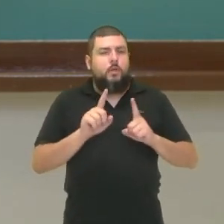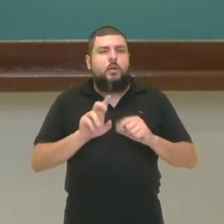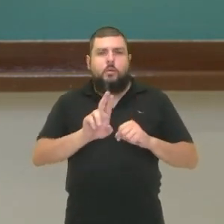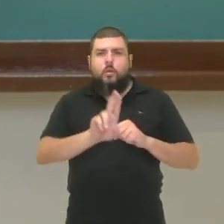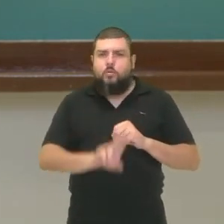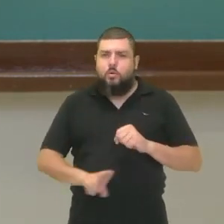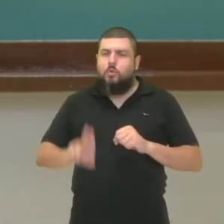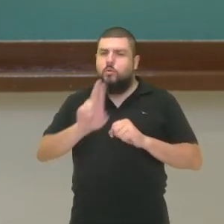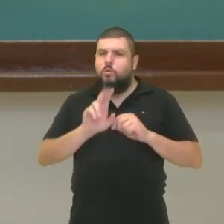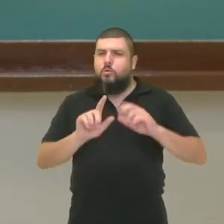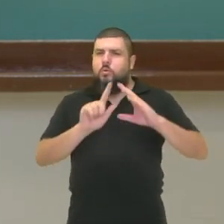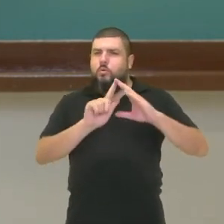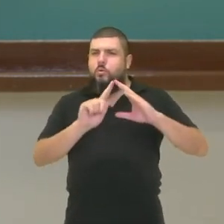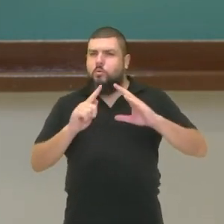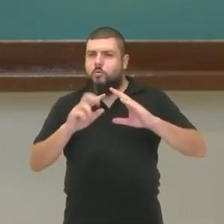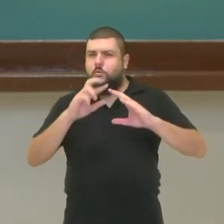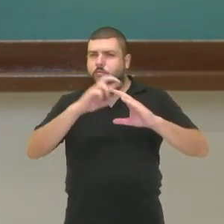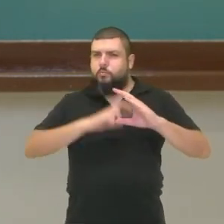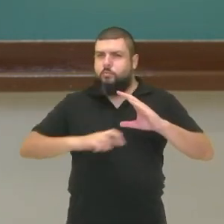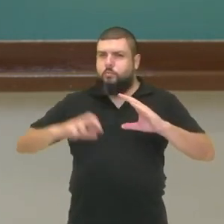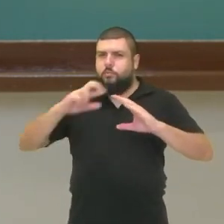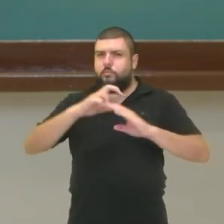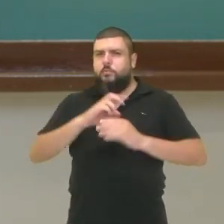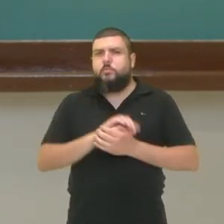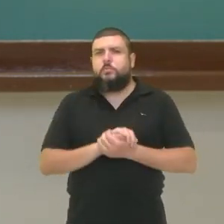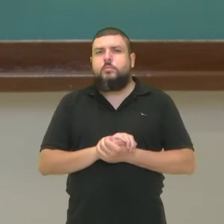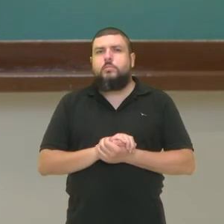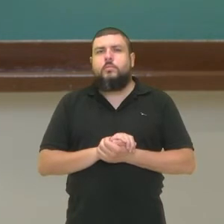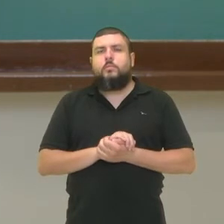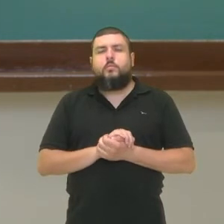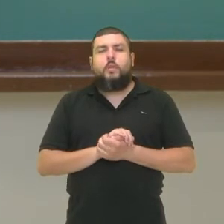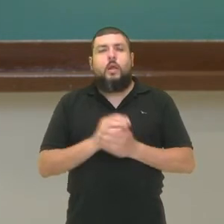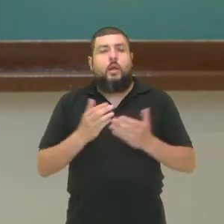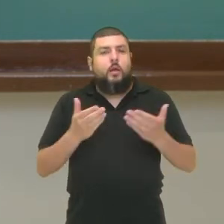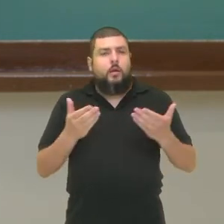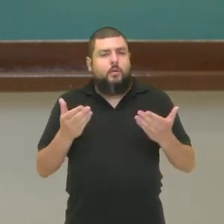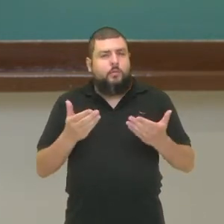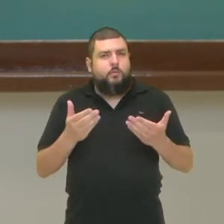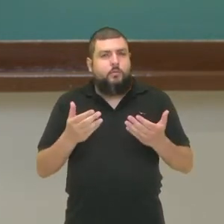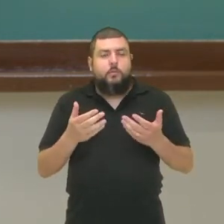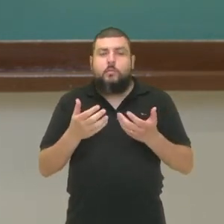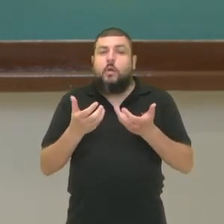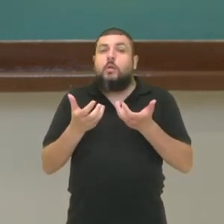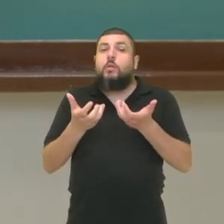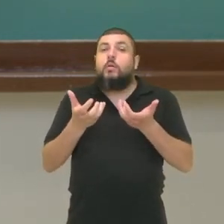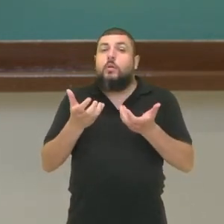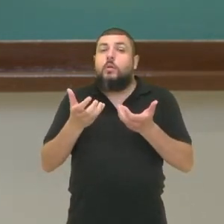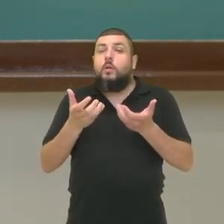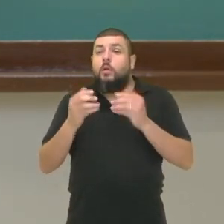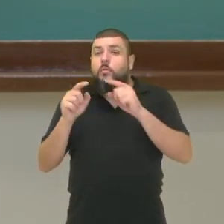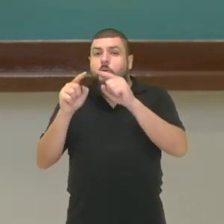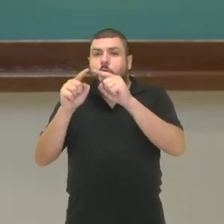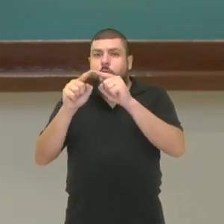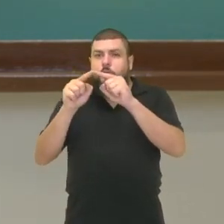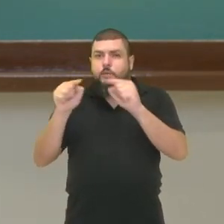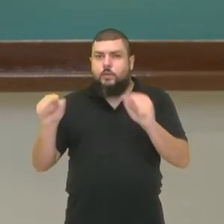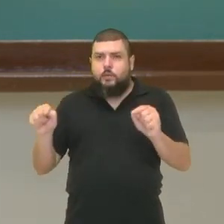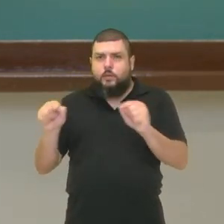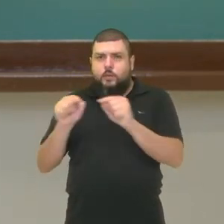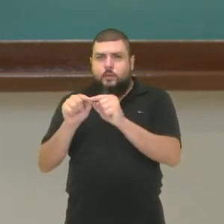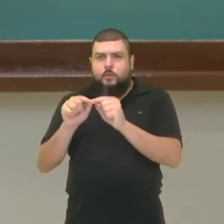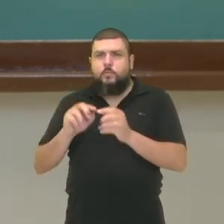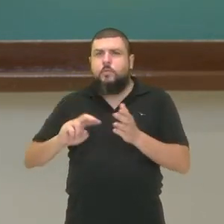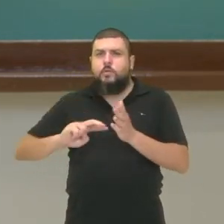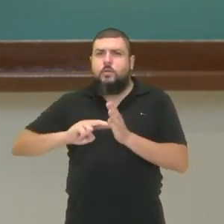geometria analítica, que é bastante importante. Então, nós vimos agora que nós queremos que forme um triângulo. Para formar um triângulo,